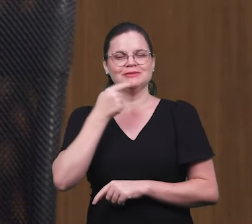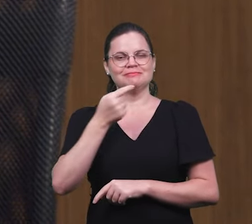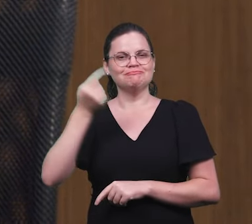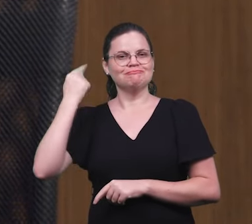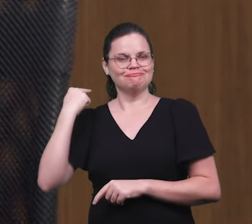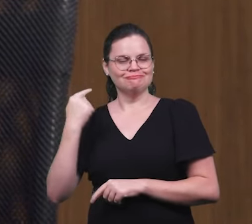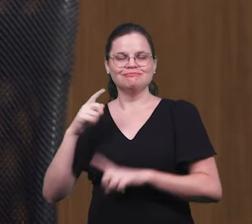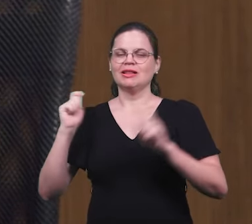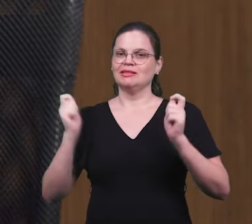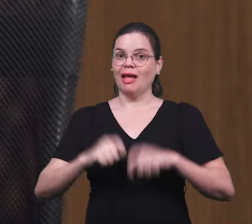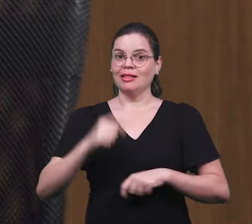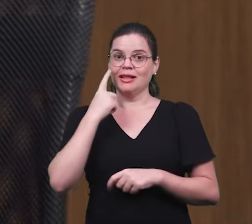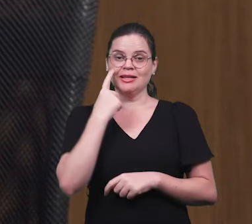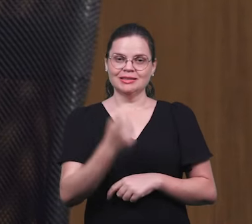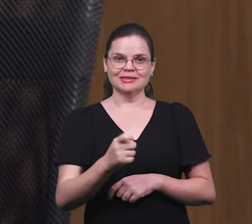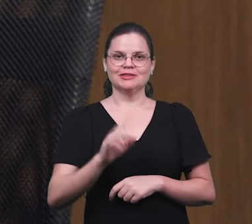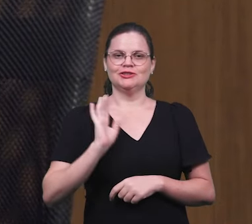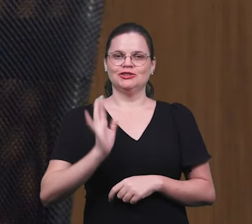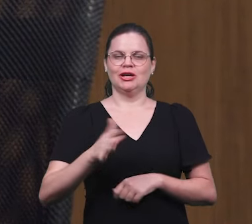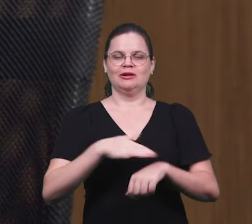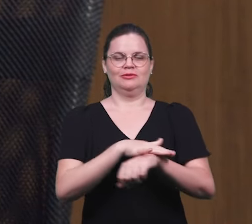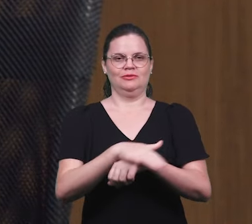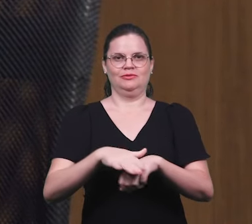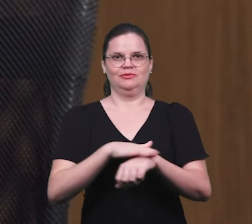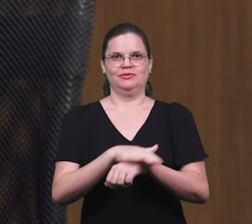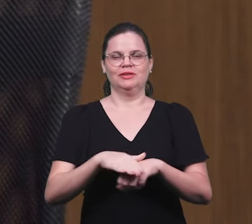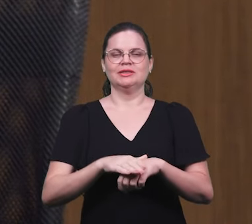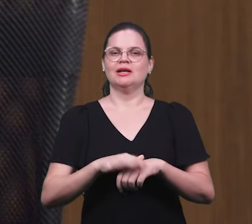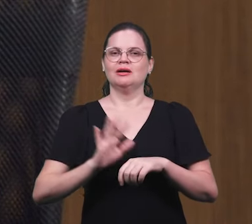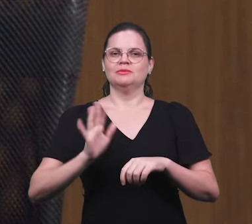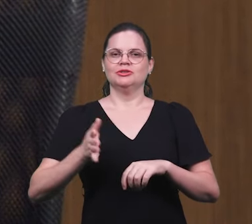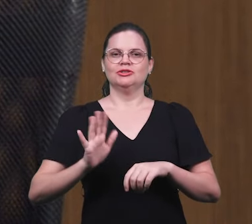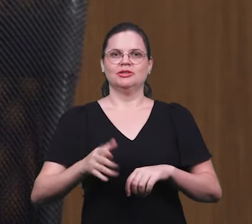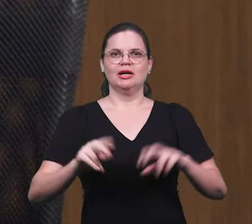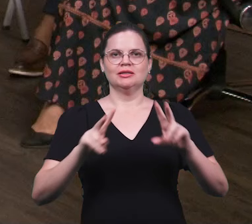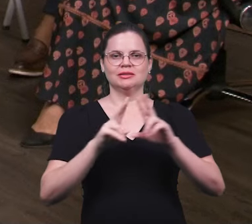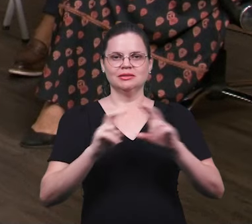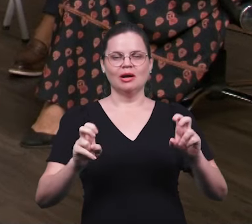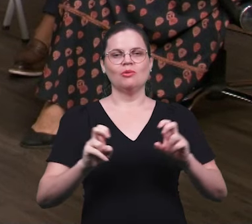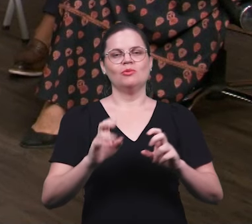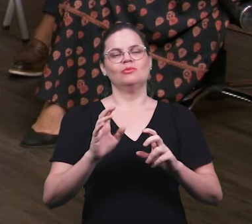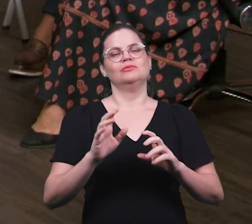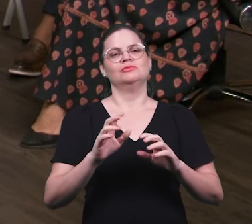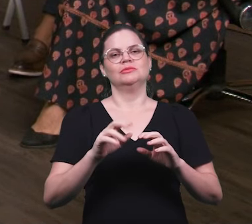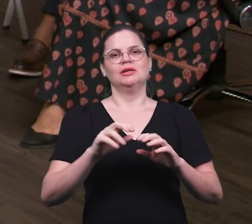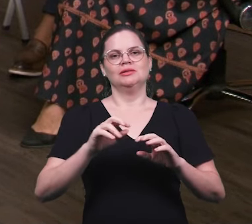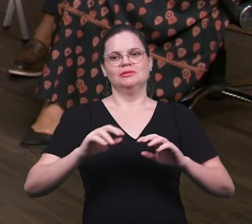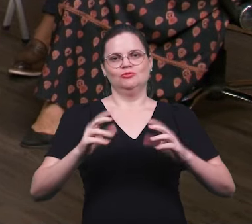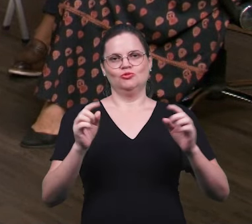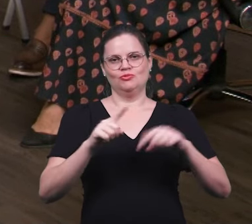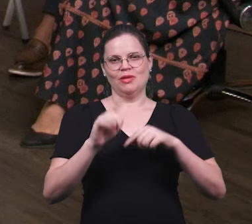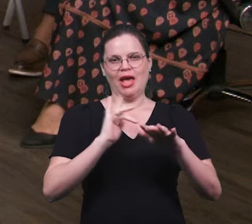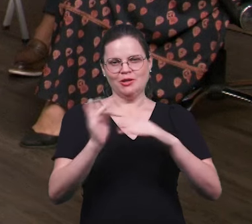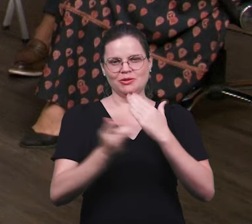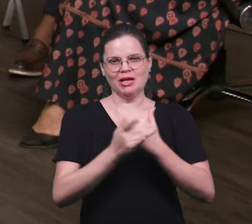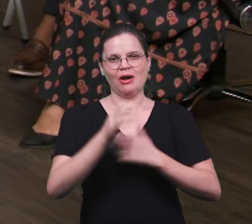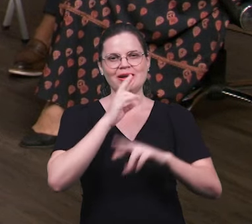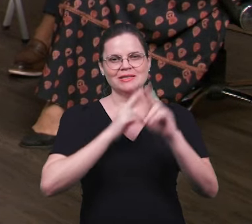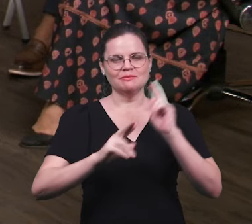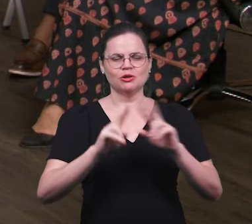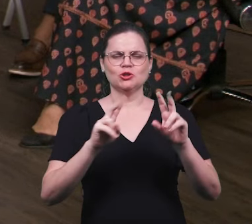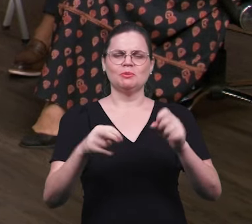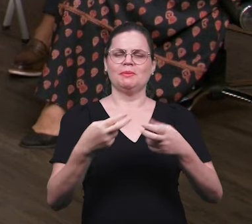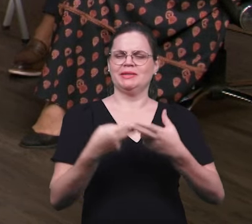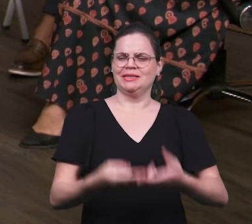muito interessante. Nós falamos aqui, pastor Diniz trouxe resposta às perguntas dos jovens sobre